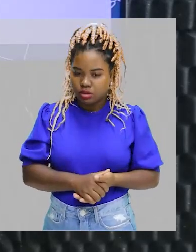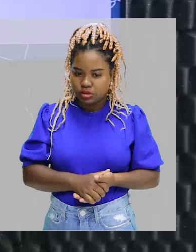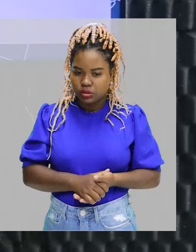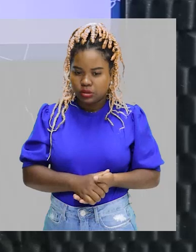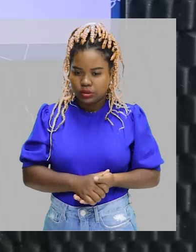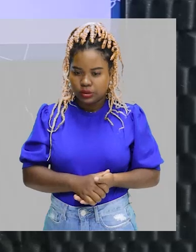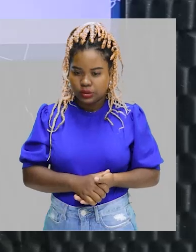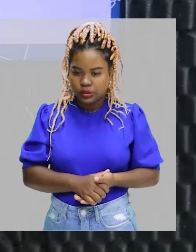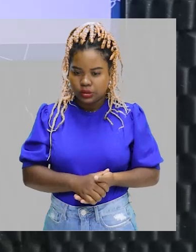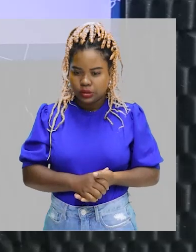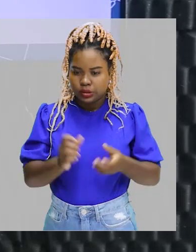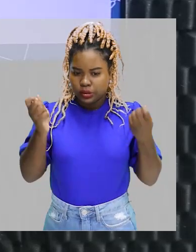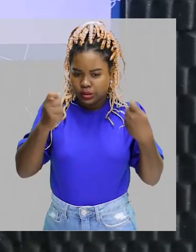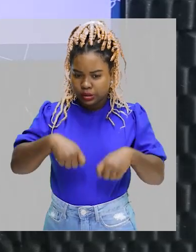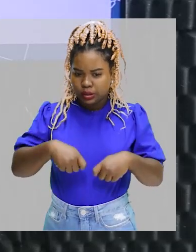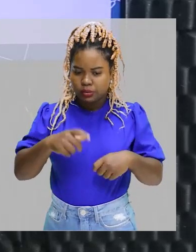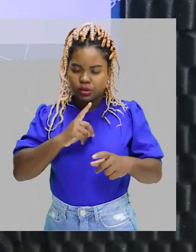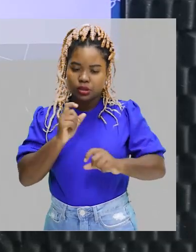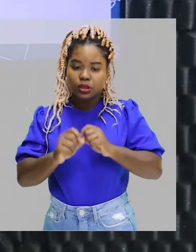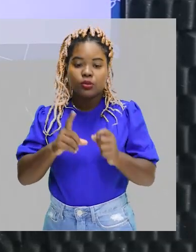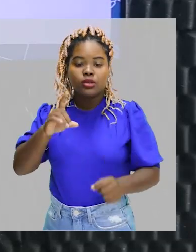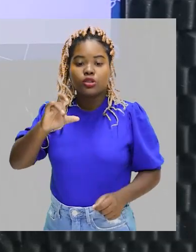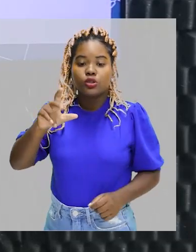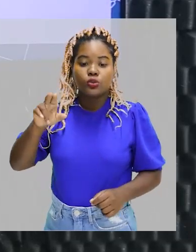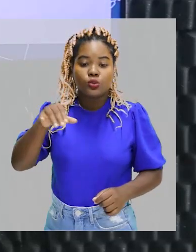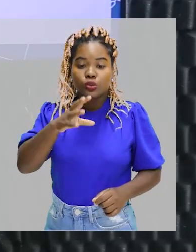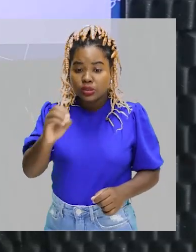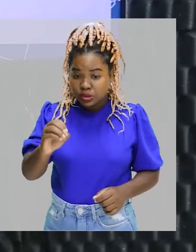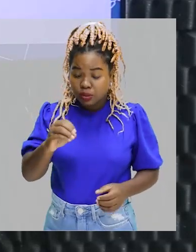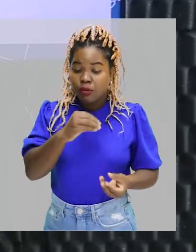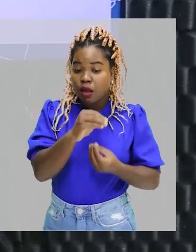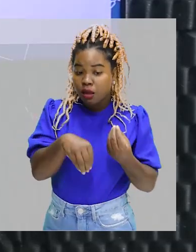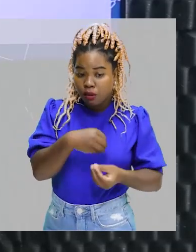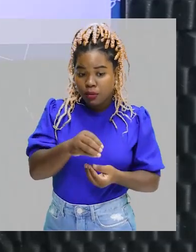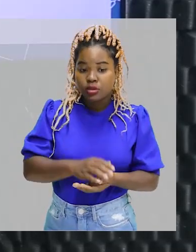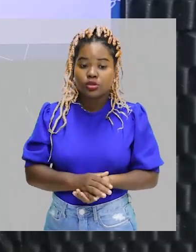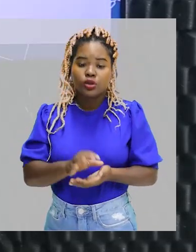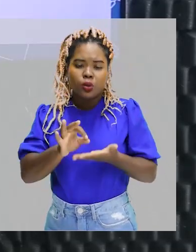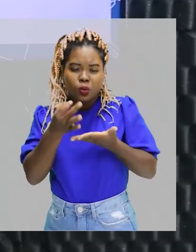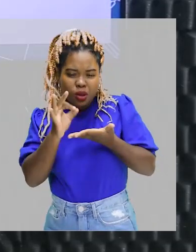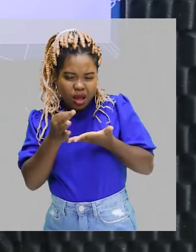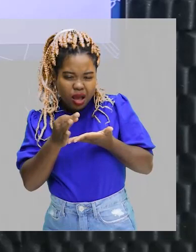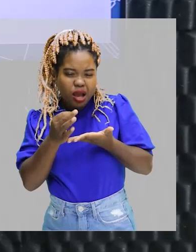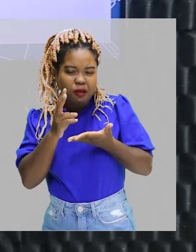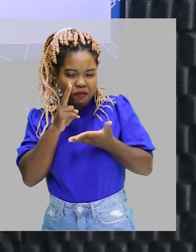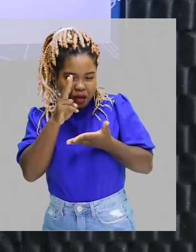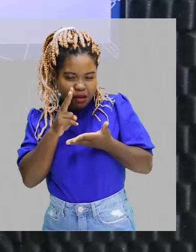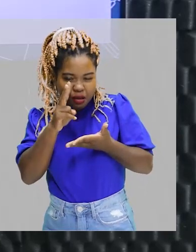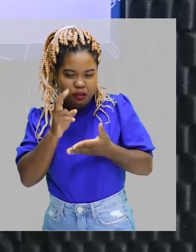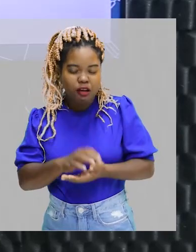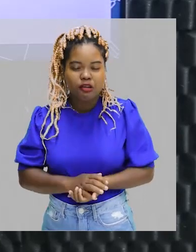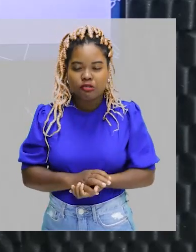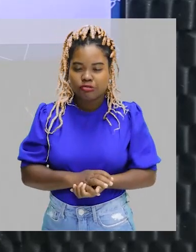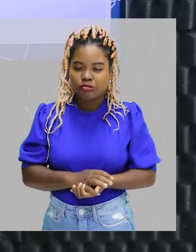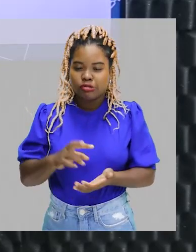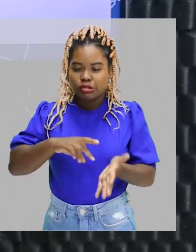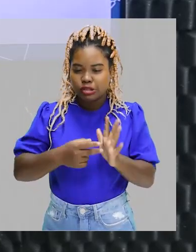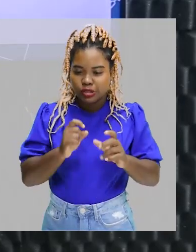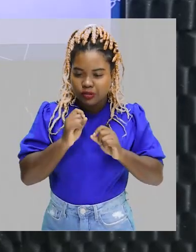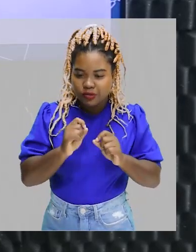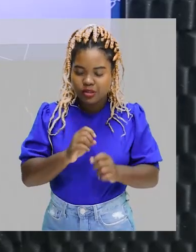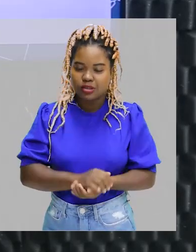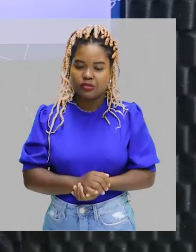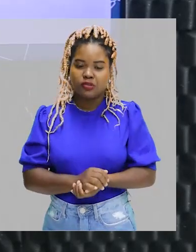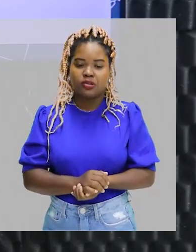pode executar o quê? A diluição da solução. O café forte aqui quer dizer que ele está